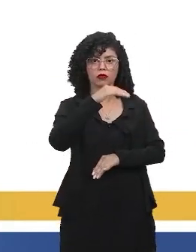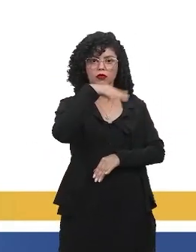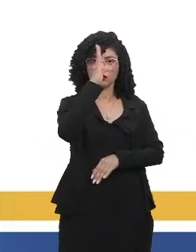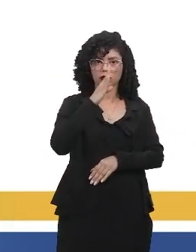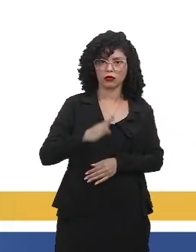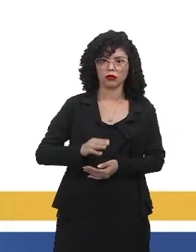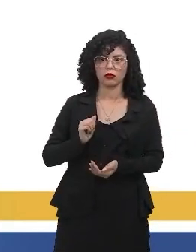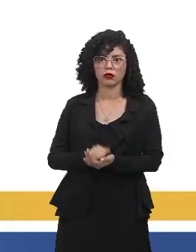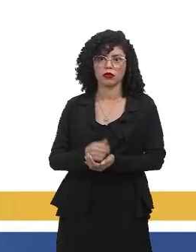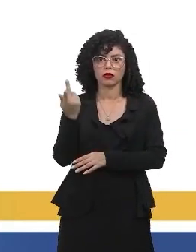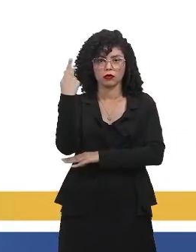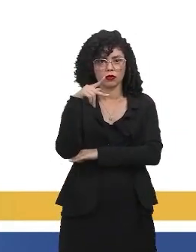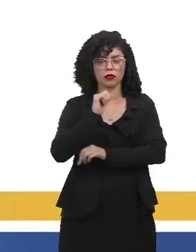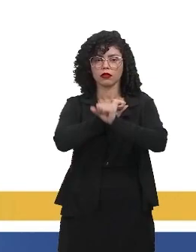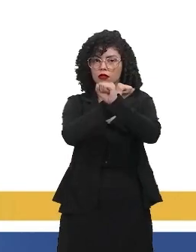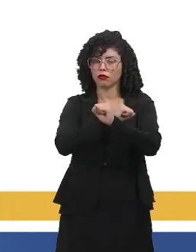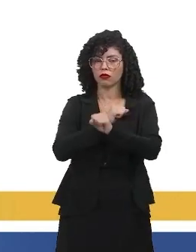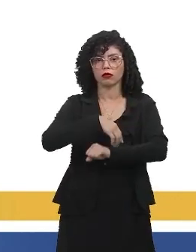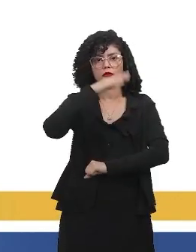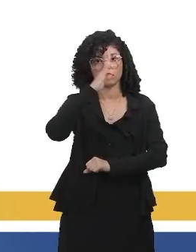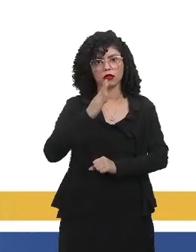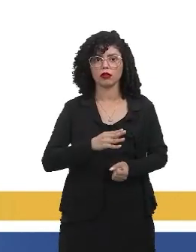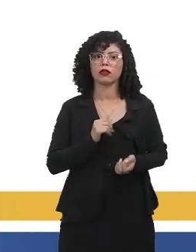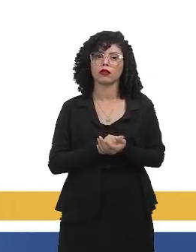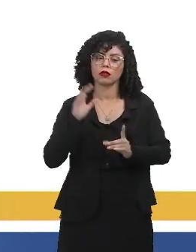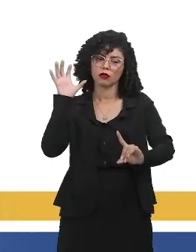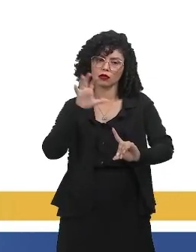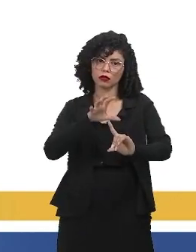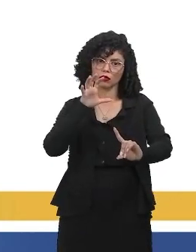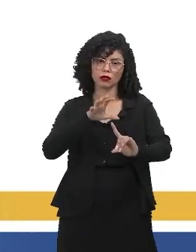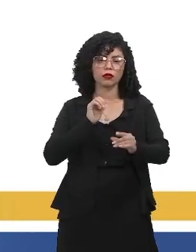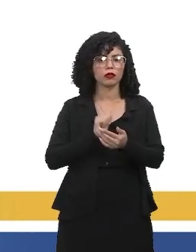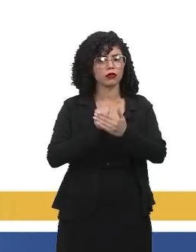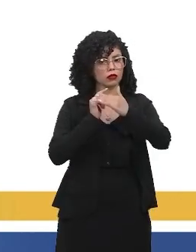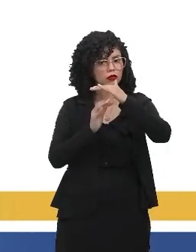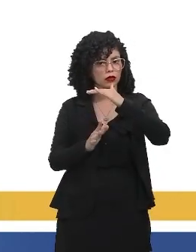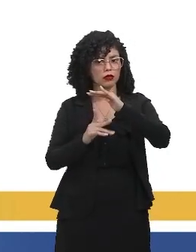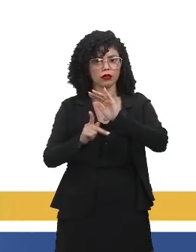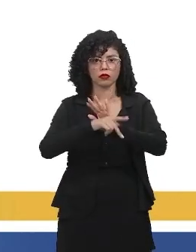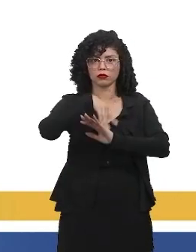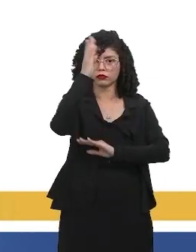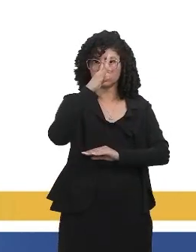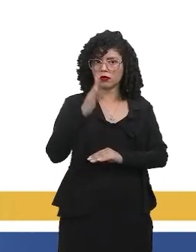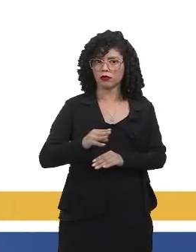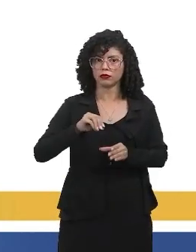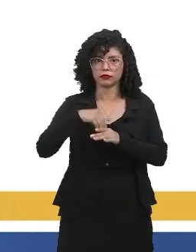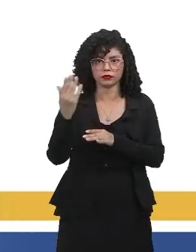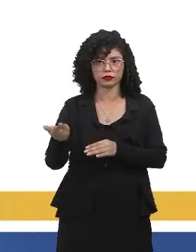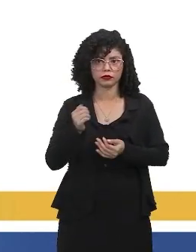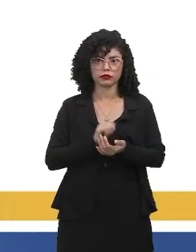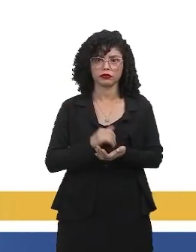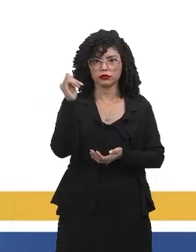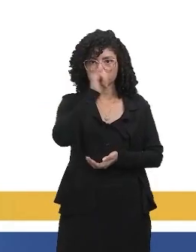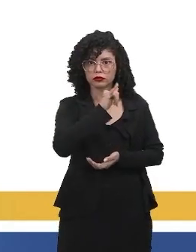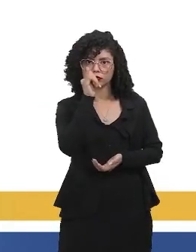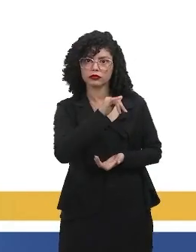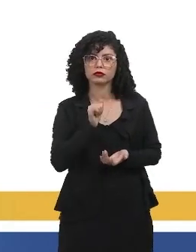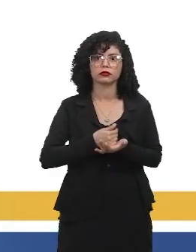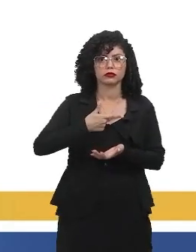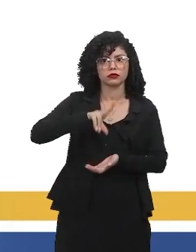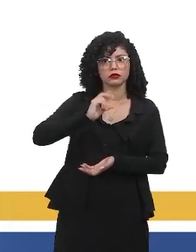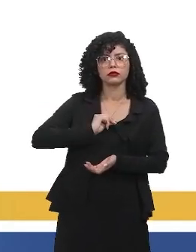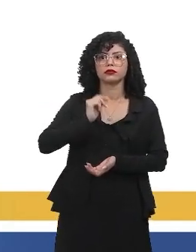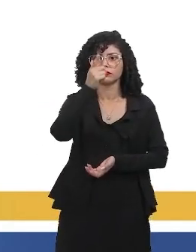período posterior à escravidão no Brasil, passaram a incentivar a imigração de países estrangeiros, sobretudo italianos,